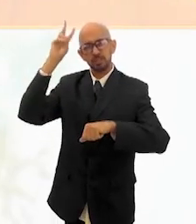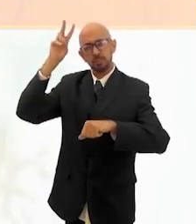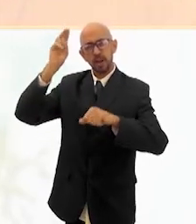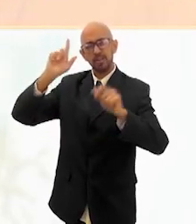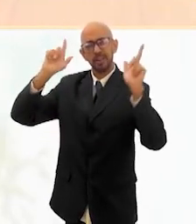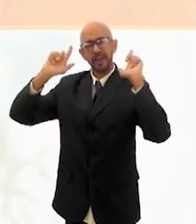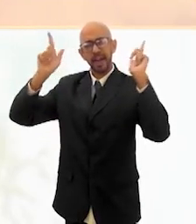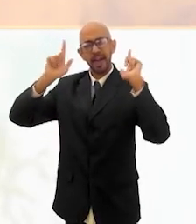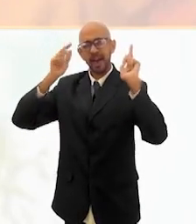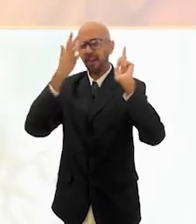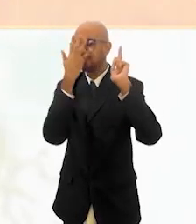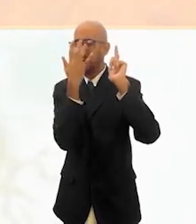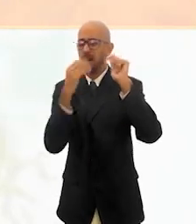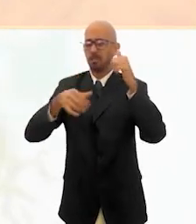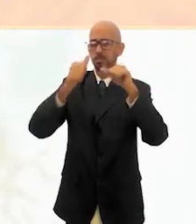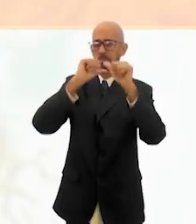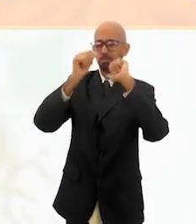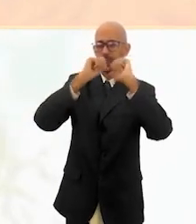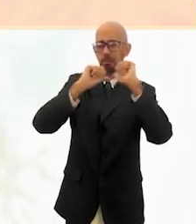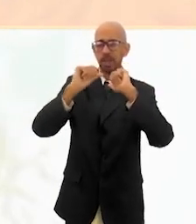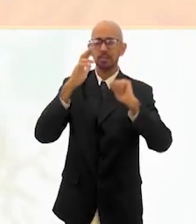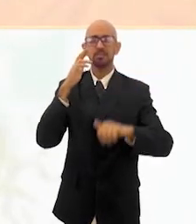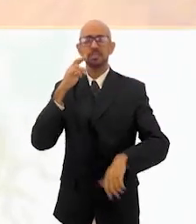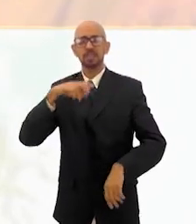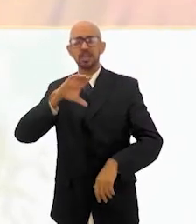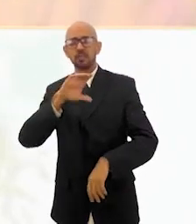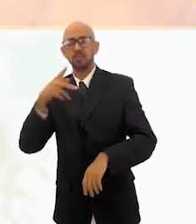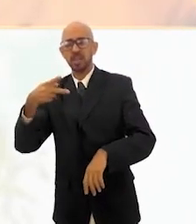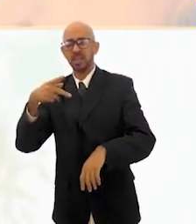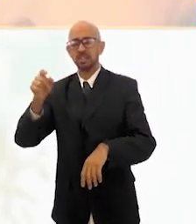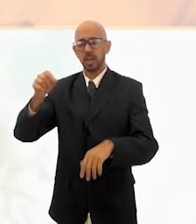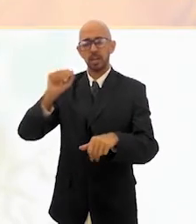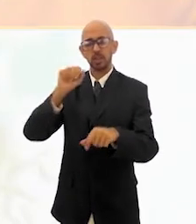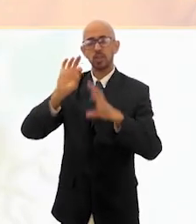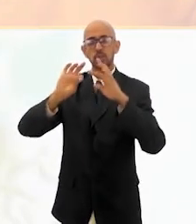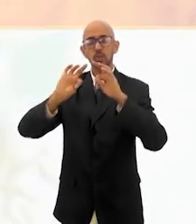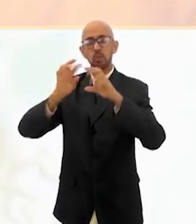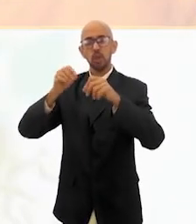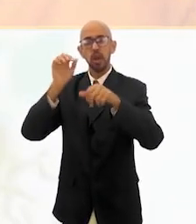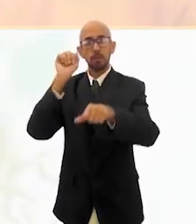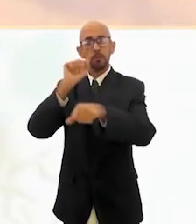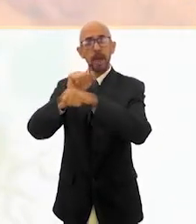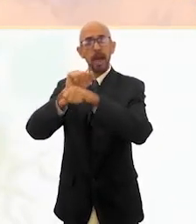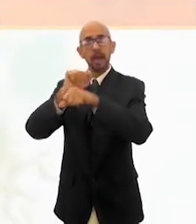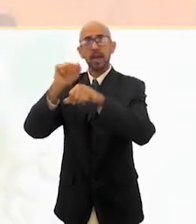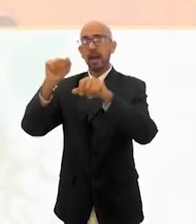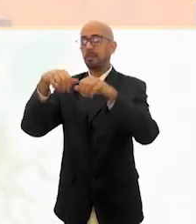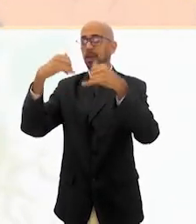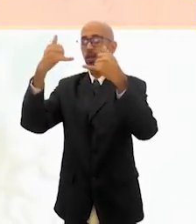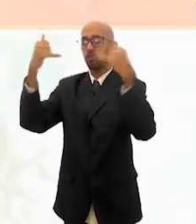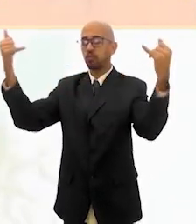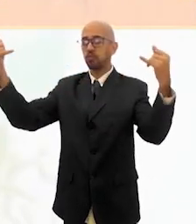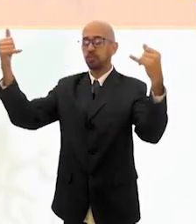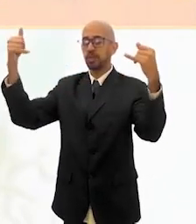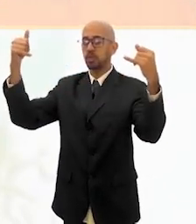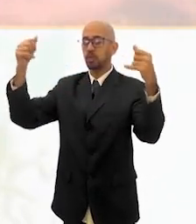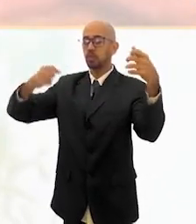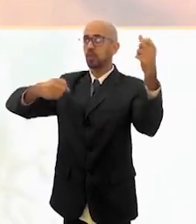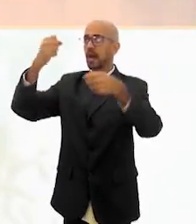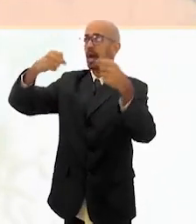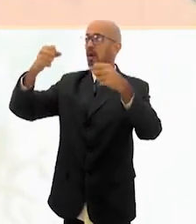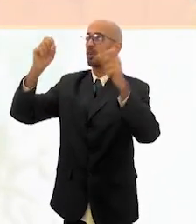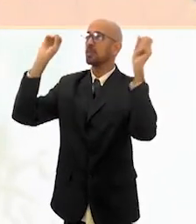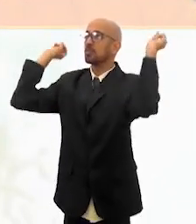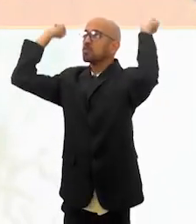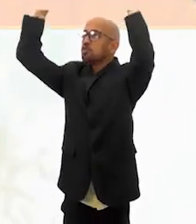altas cervejas. Do nada, todo mundo para de tocar os sons, para tudo. Vem um carro de som, joga um cabo para cima